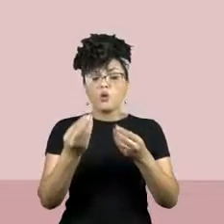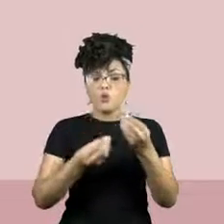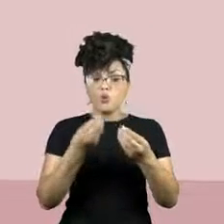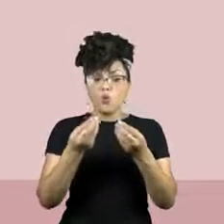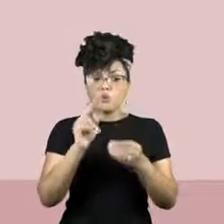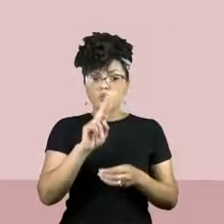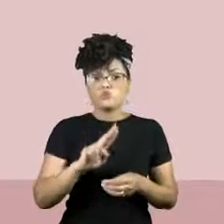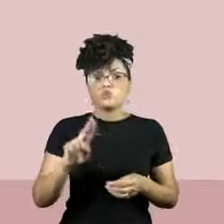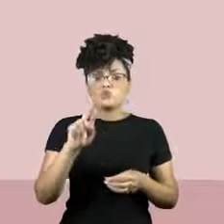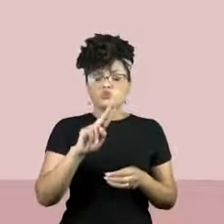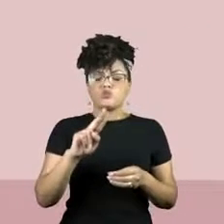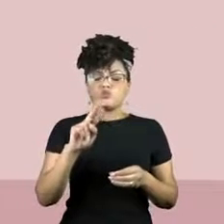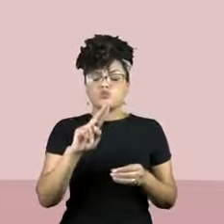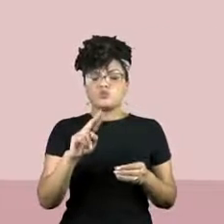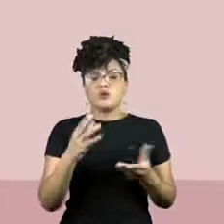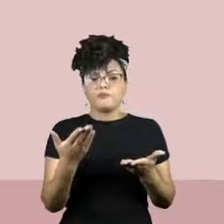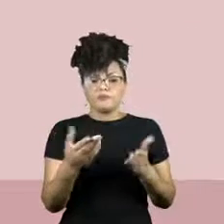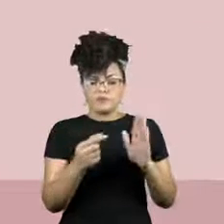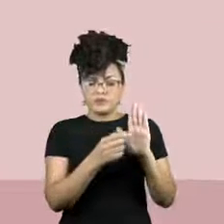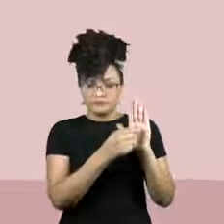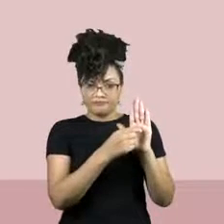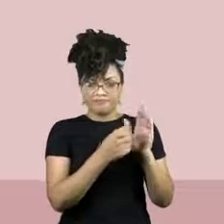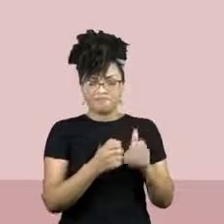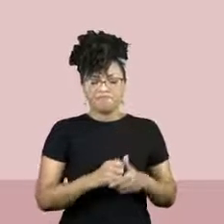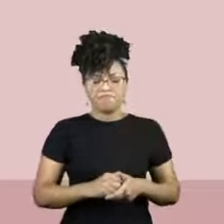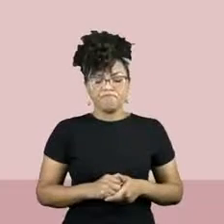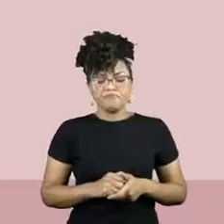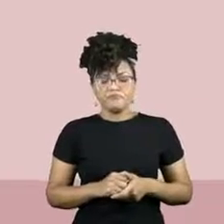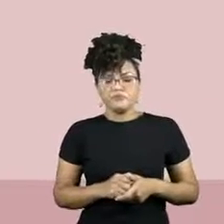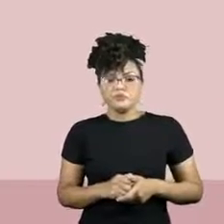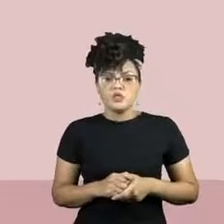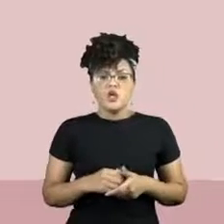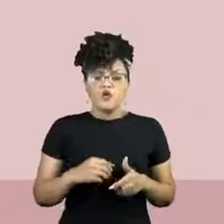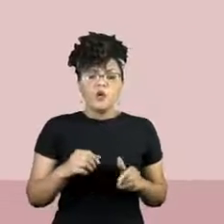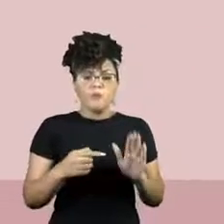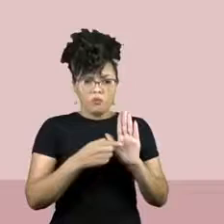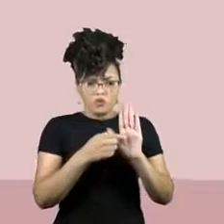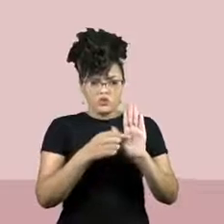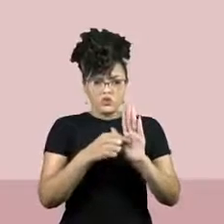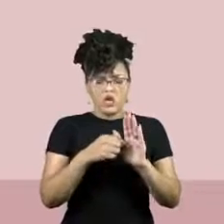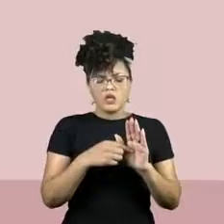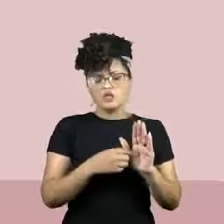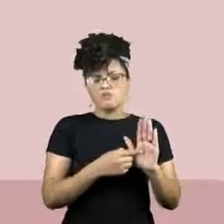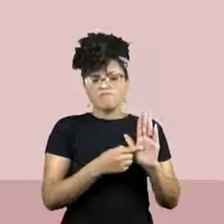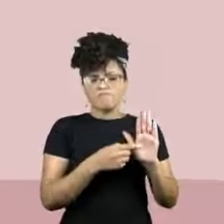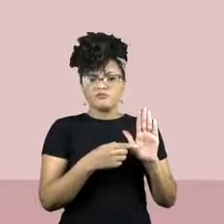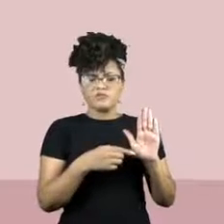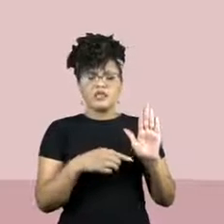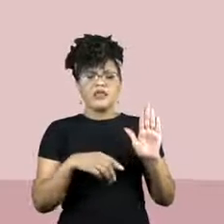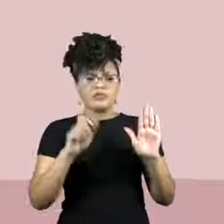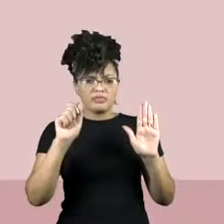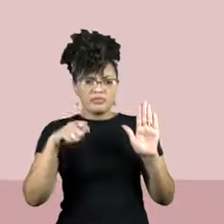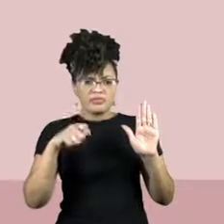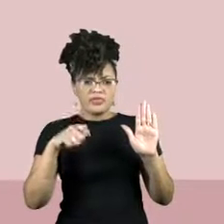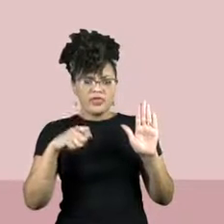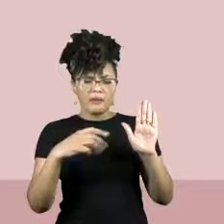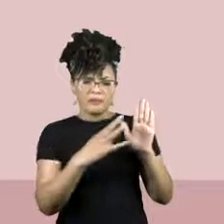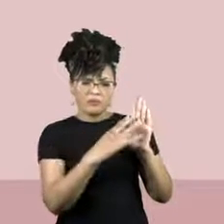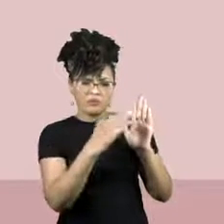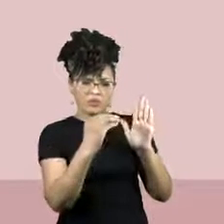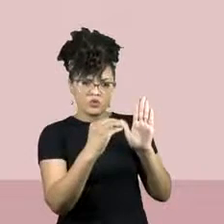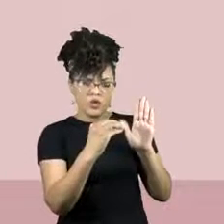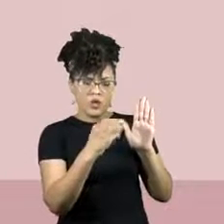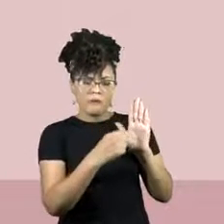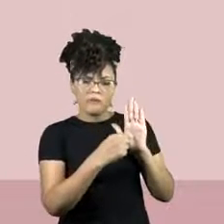Tá? Eu vou mostrar ele aqui em slides, porque o software ele é tão simples que dá para eu tirar alguns prints em slide e mostrar para vocês